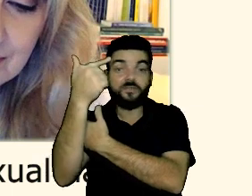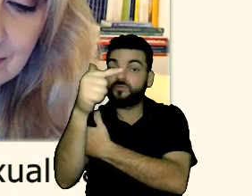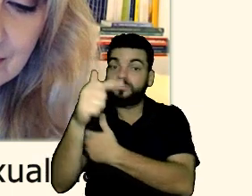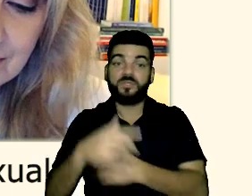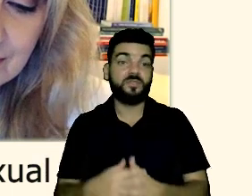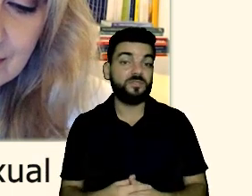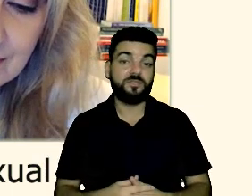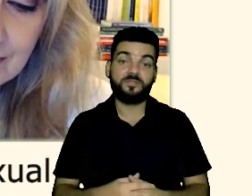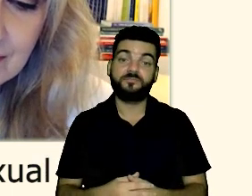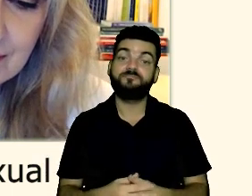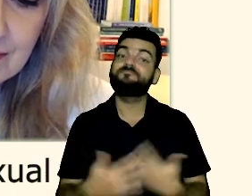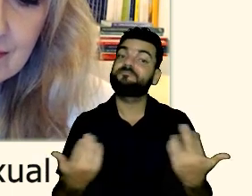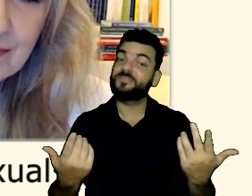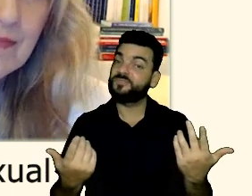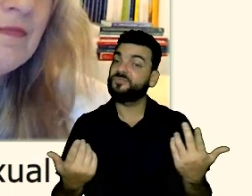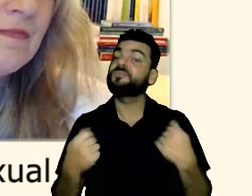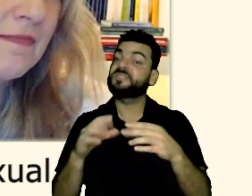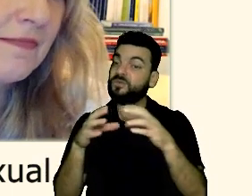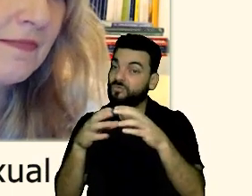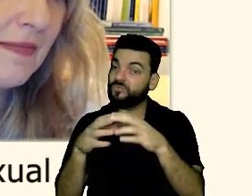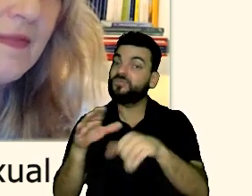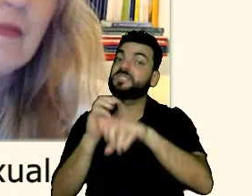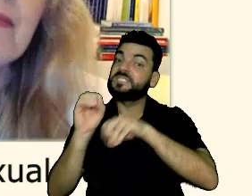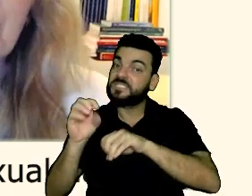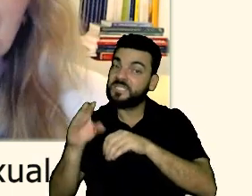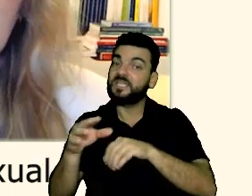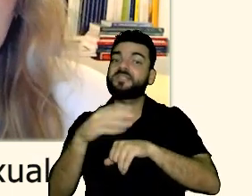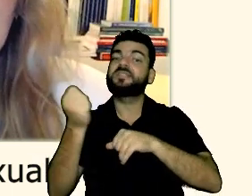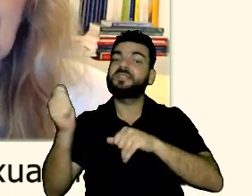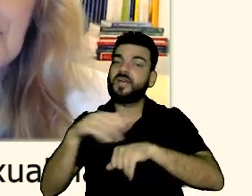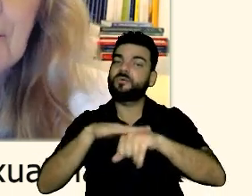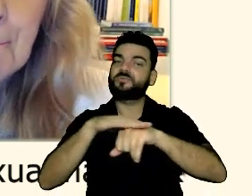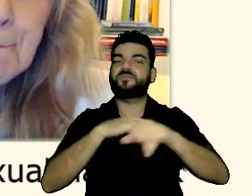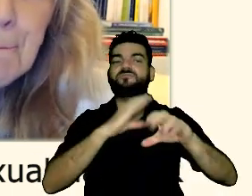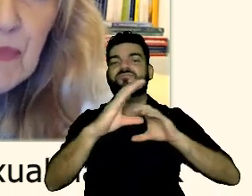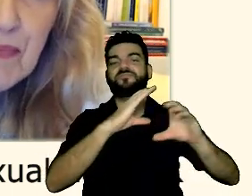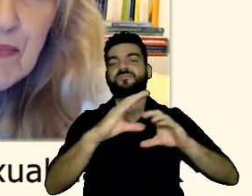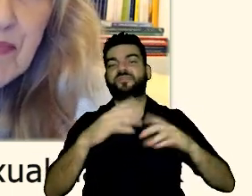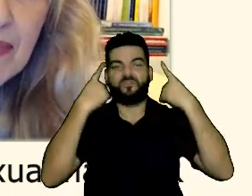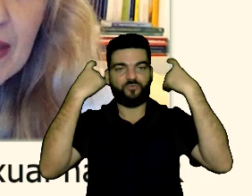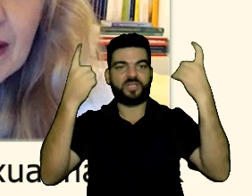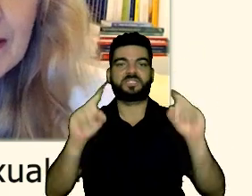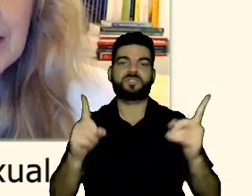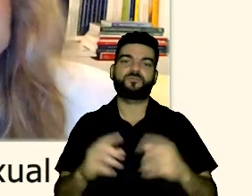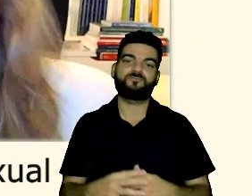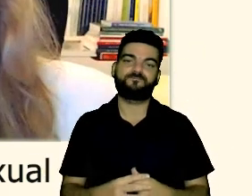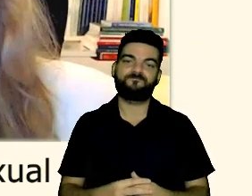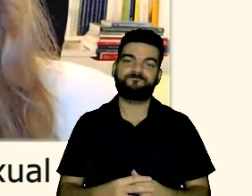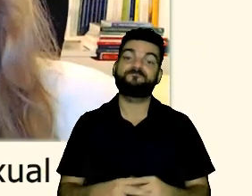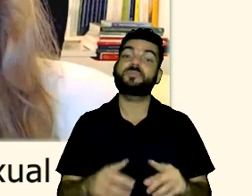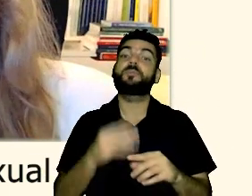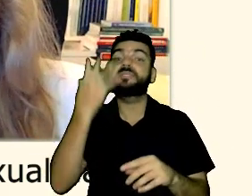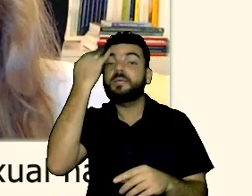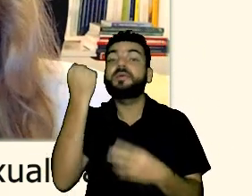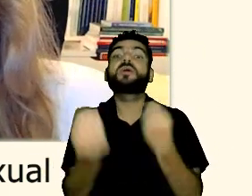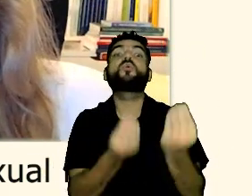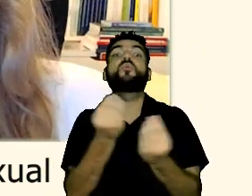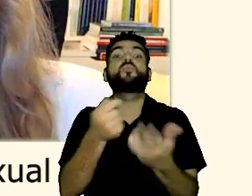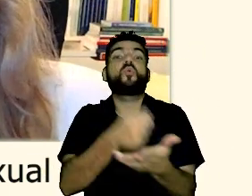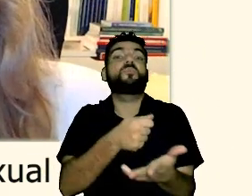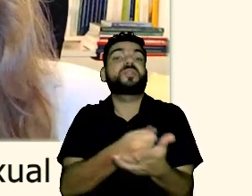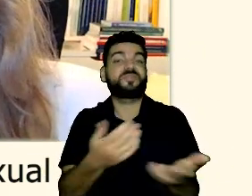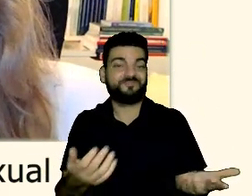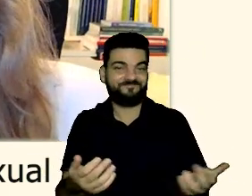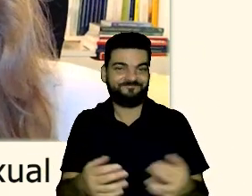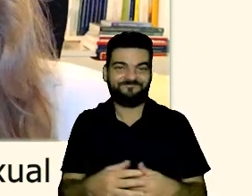cobrar metas não é assédio, mas existem formas e formas da gente exigir isso e também da gente possibilitar aquela